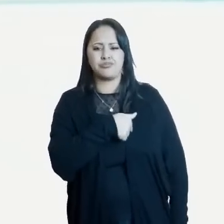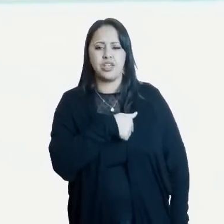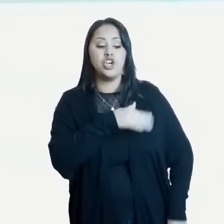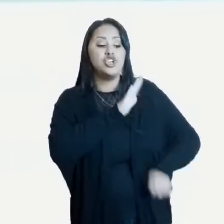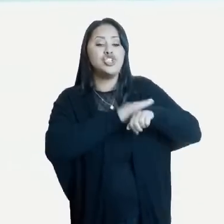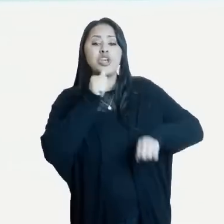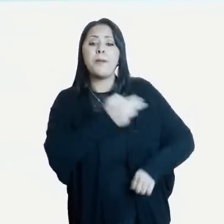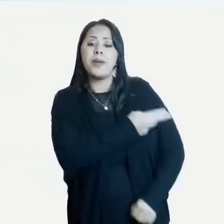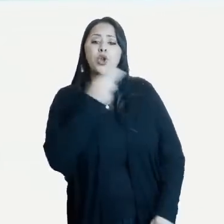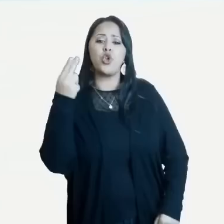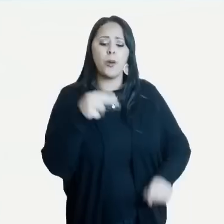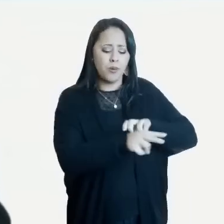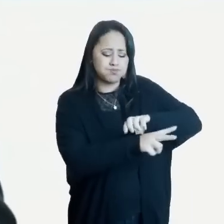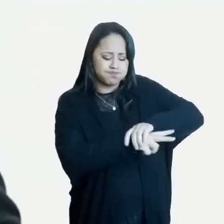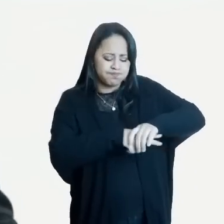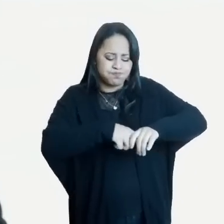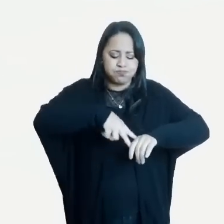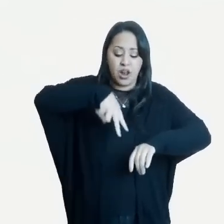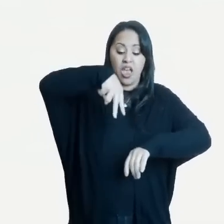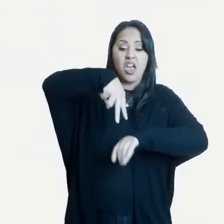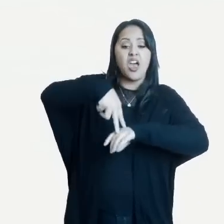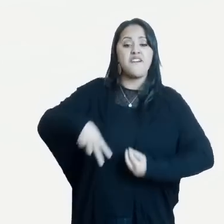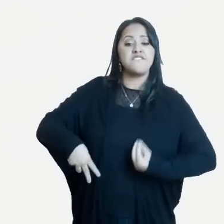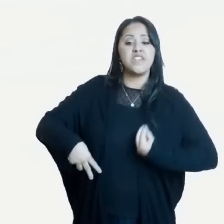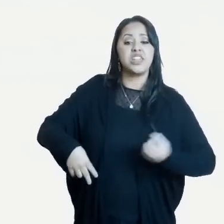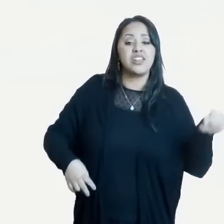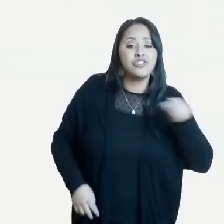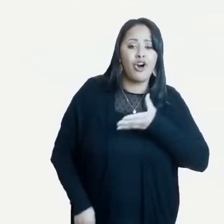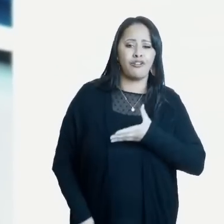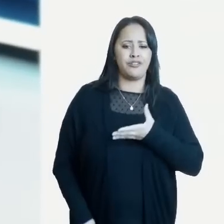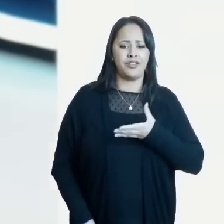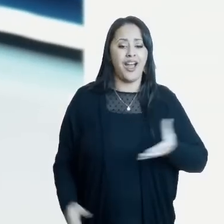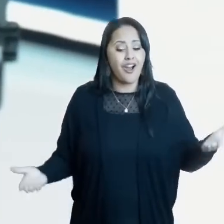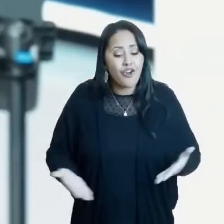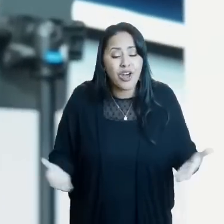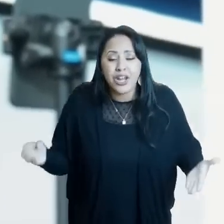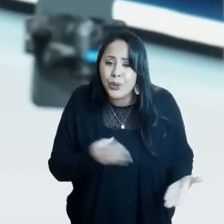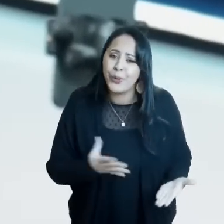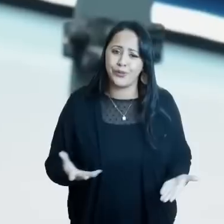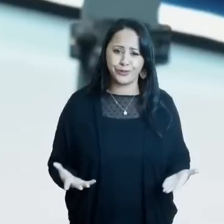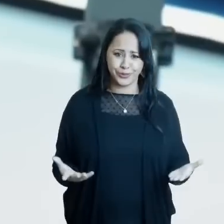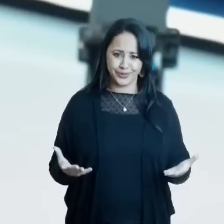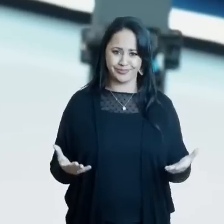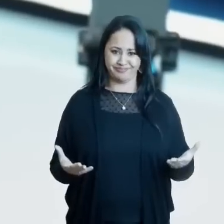fora, vem para a vida nova, gente. É isso que está acontecendo, é o novo mover,